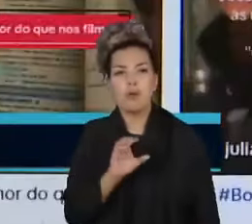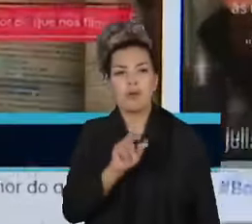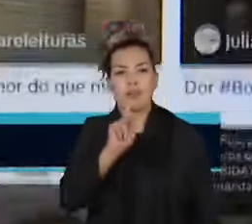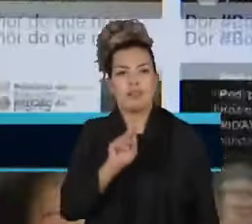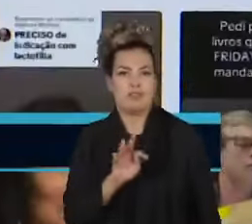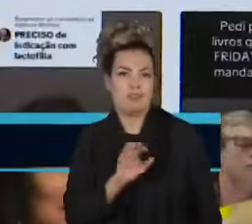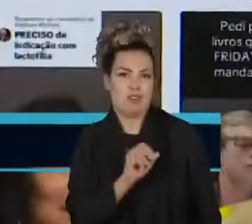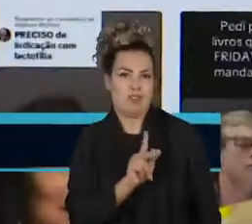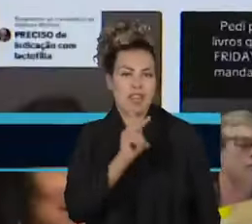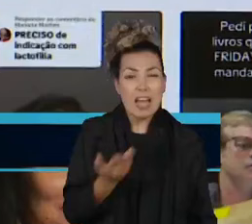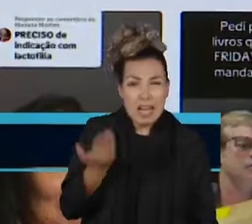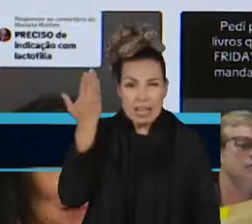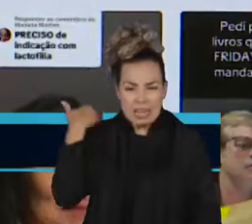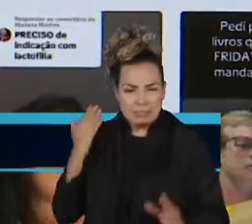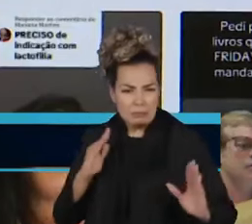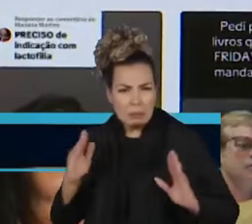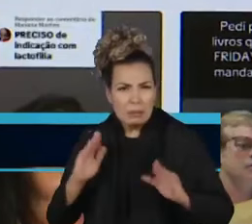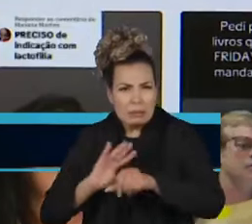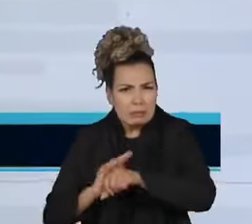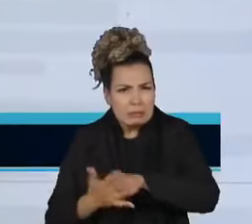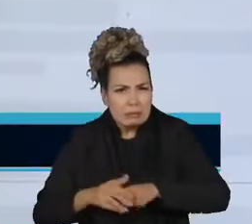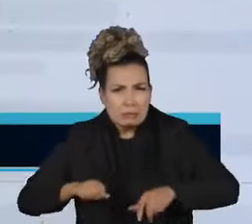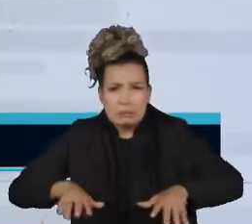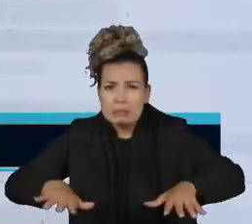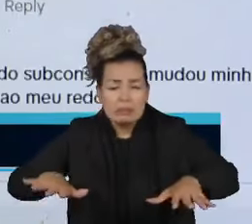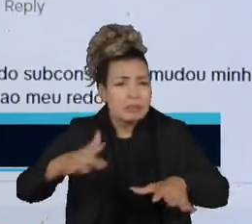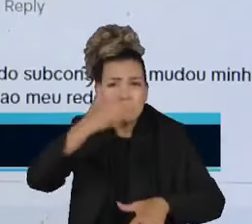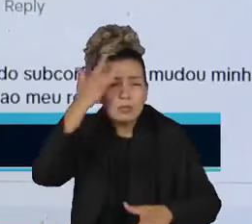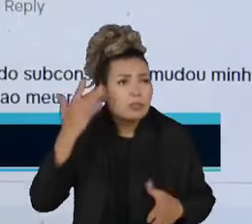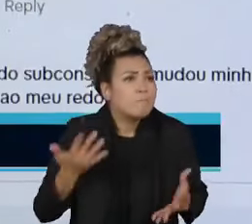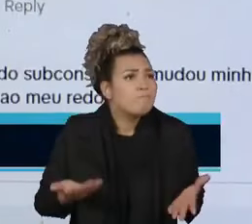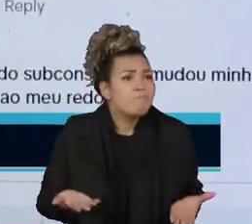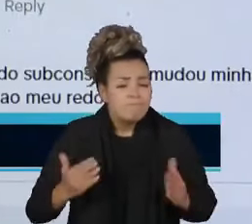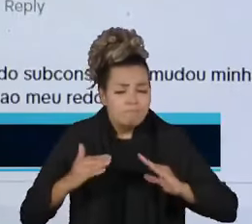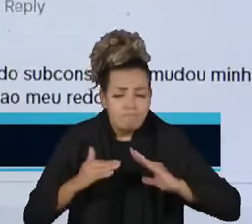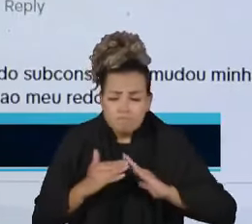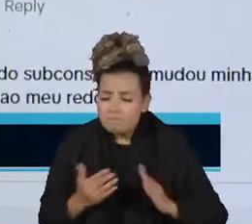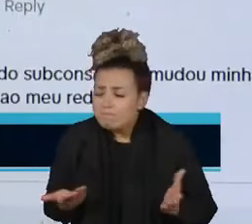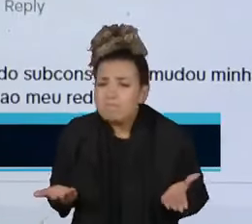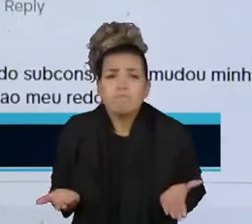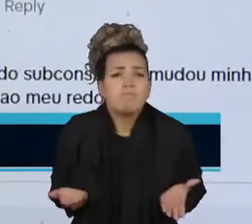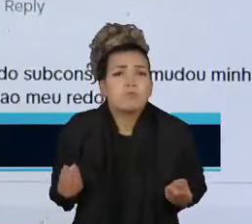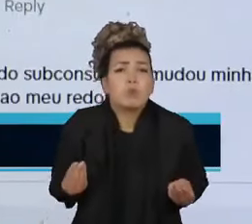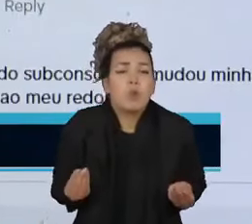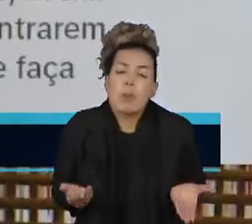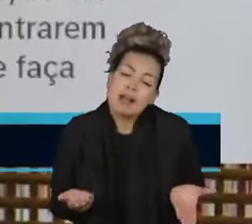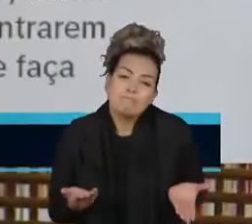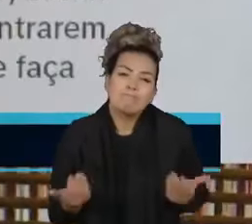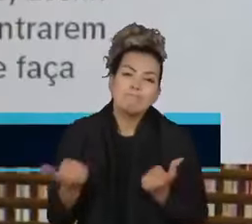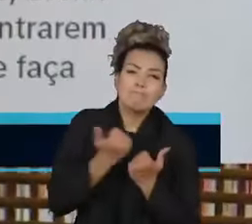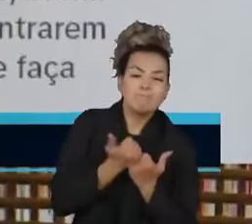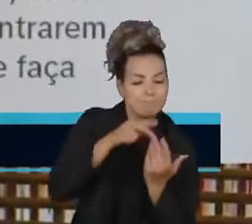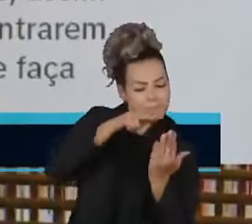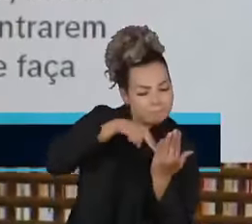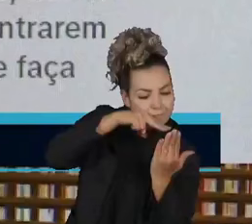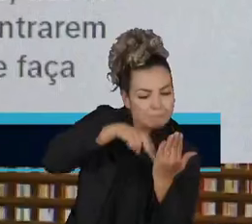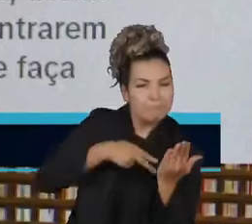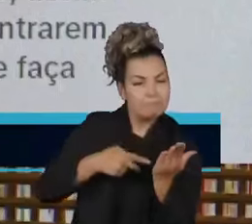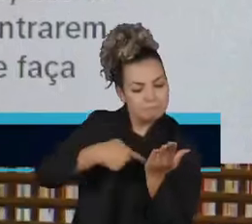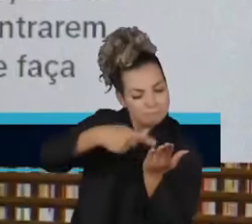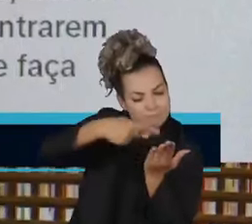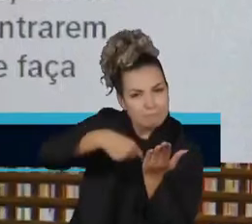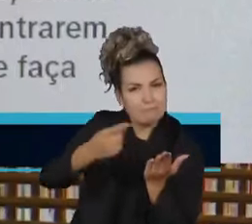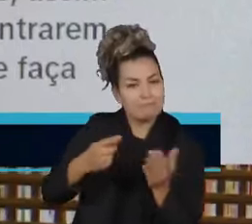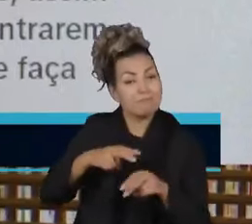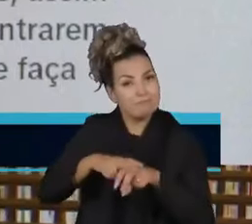a pandemia de Covid-19, quando muitos buscaram refúgio na leitura e nas conexões virtuais. No Brasil, já são